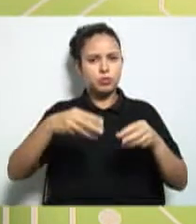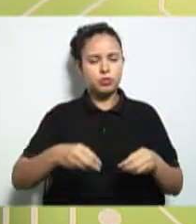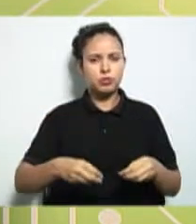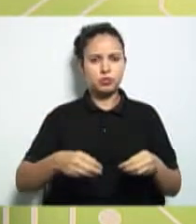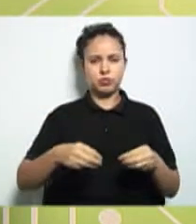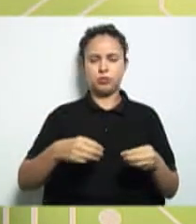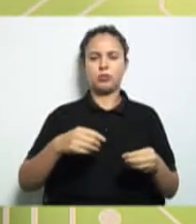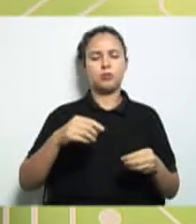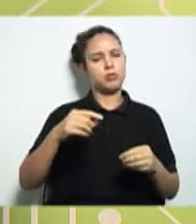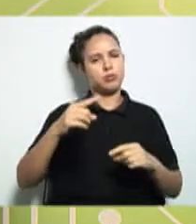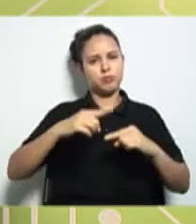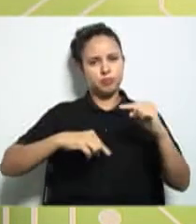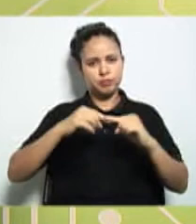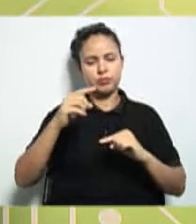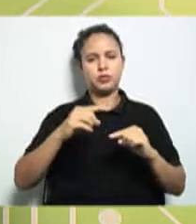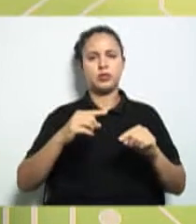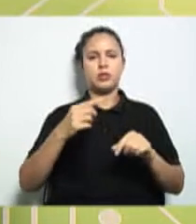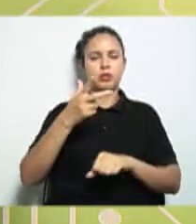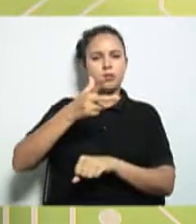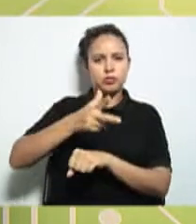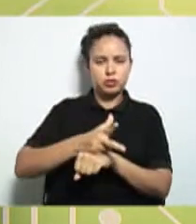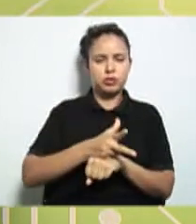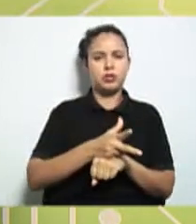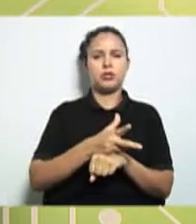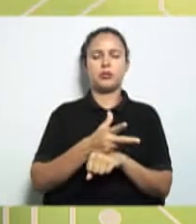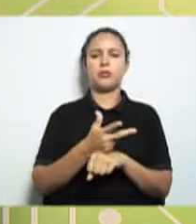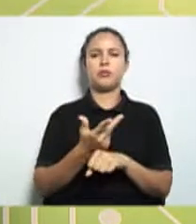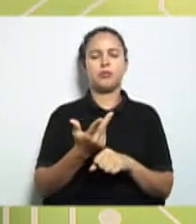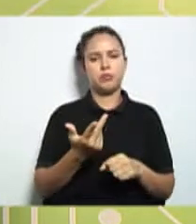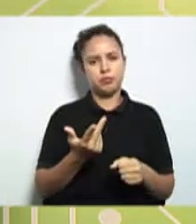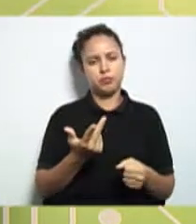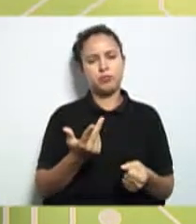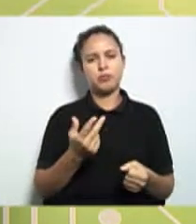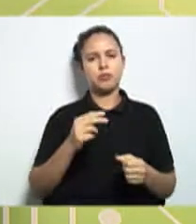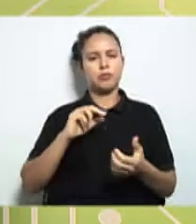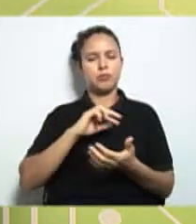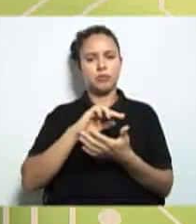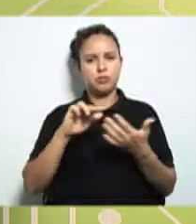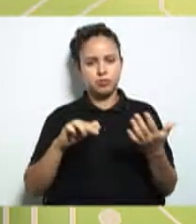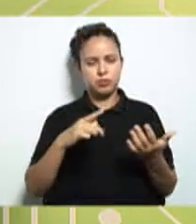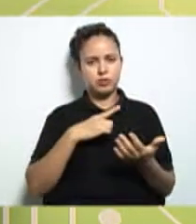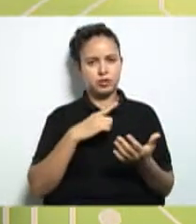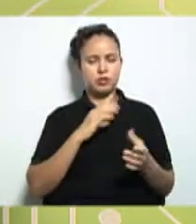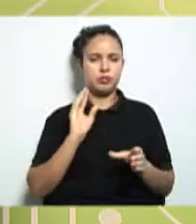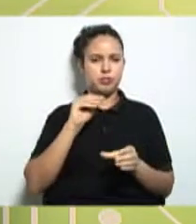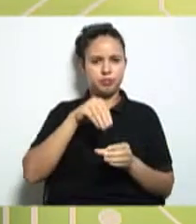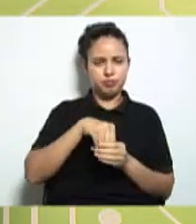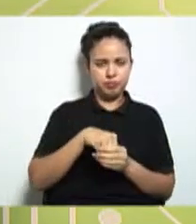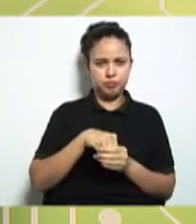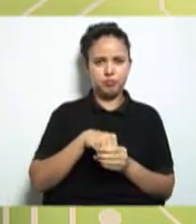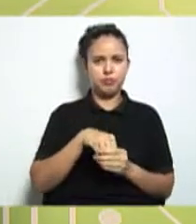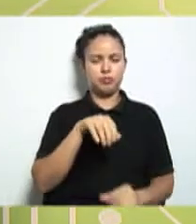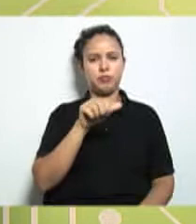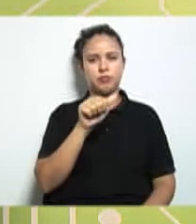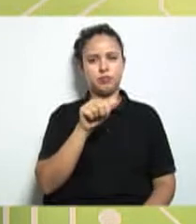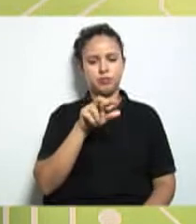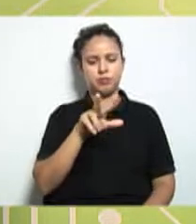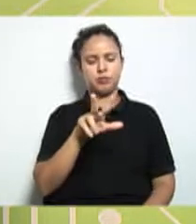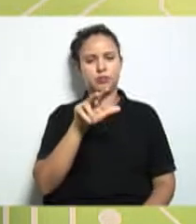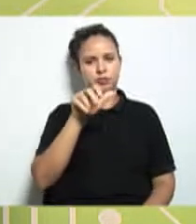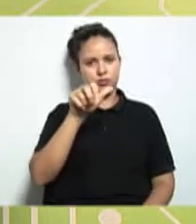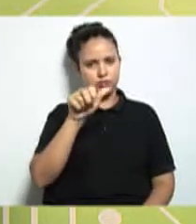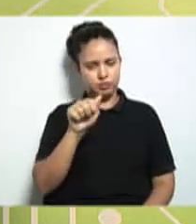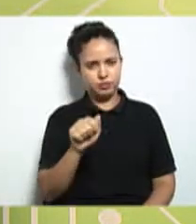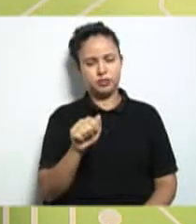mais outros vídeos e tutoriais feitos pela professora Anabela, também estarão no ambiente do aluno, na sala de aula